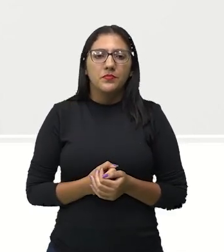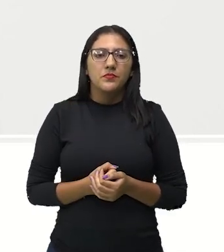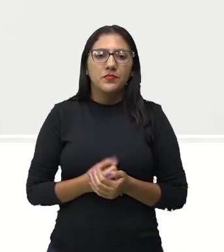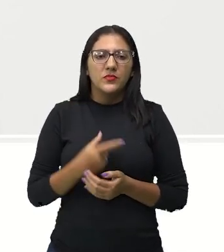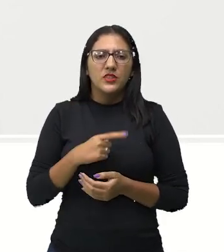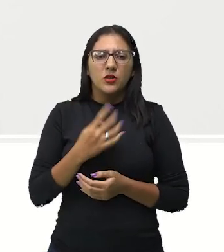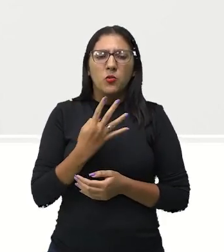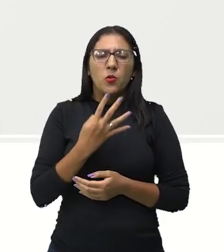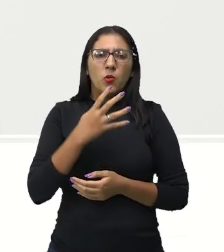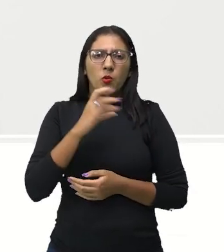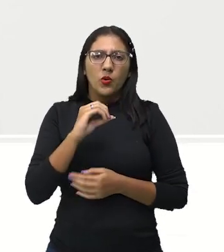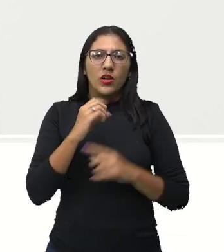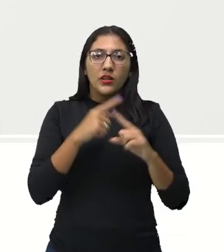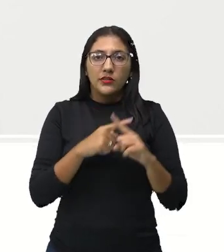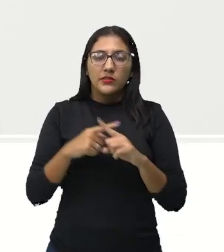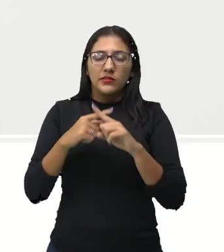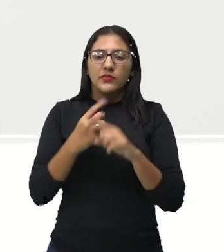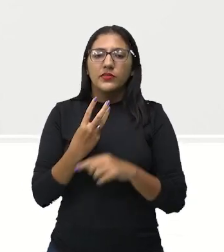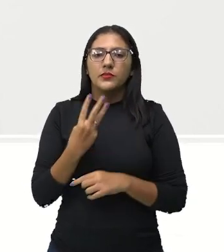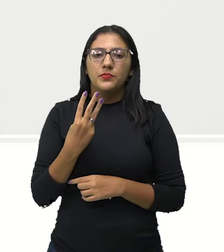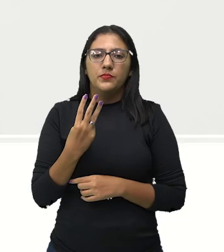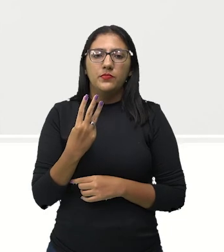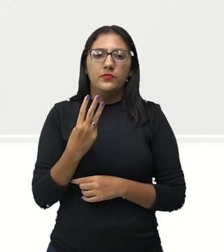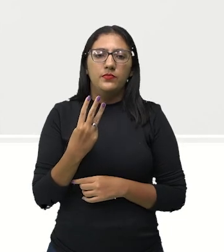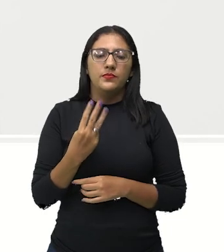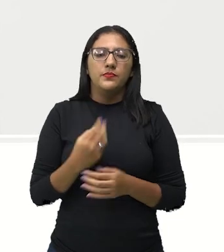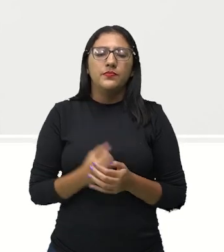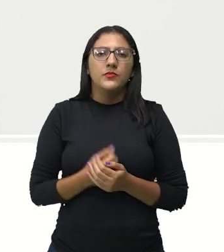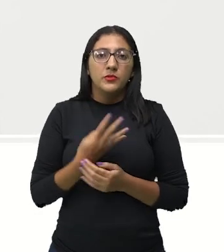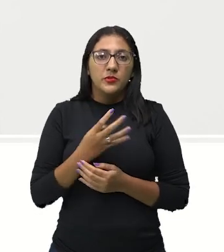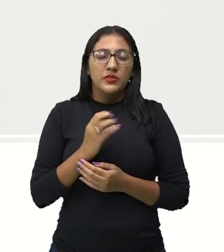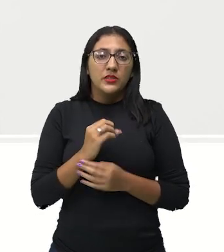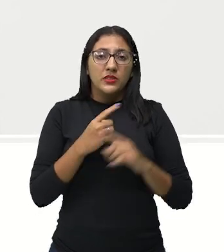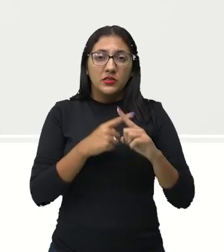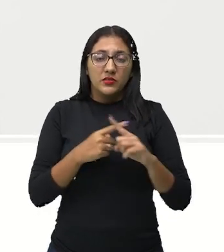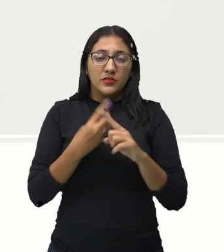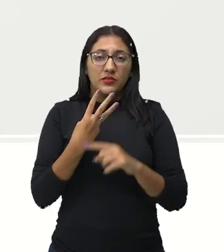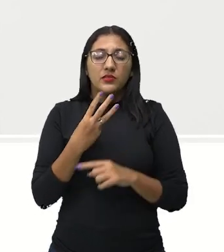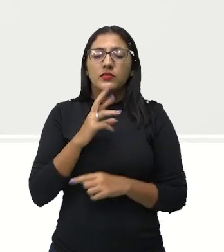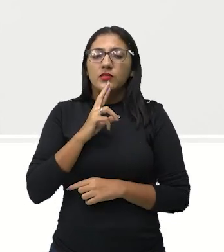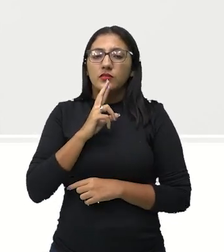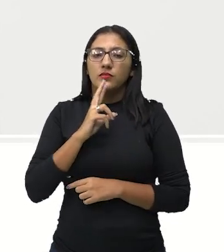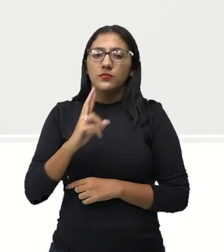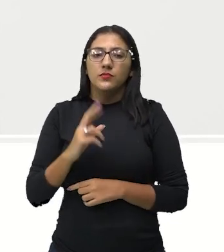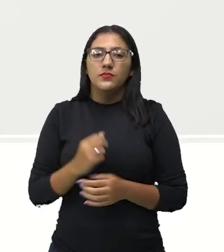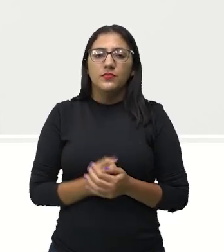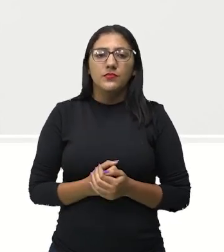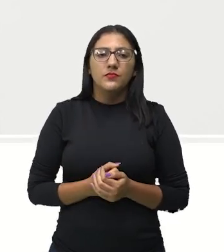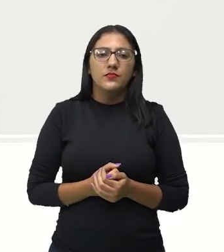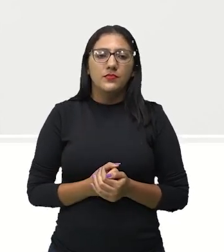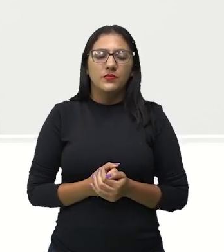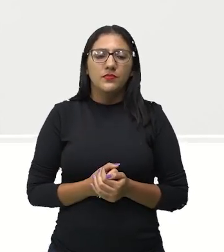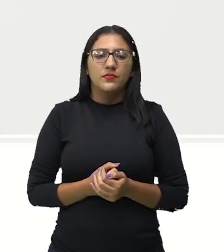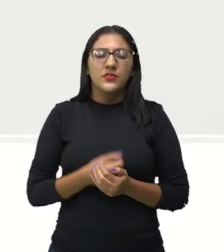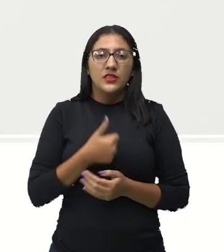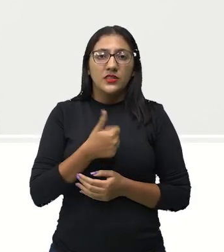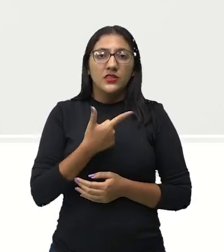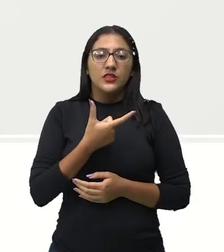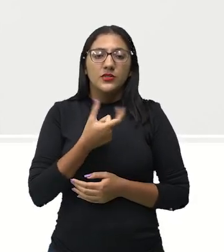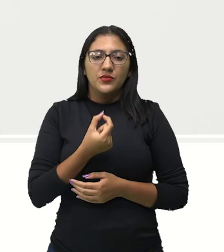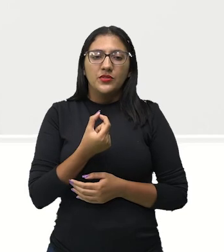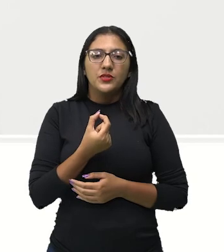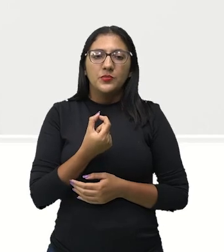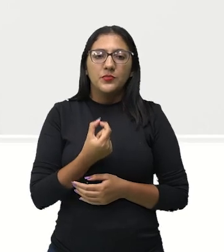sobrou 40 vezes 3. 40 vezes 3 é 100 e... 3 vezes 4 é 12, é